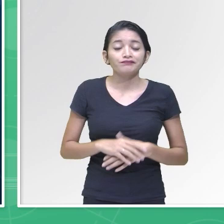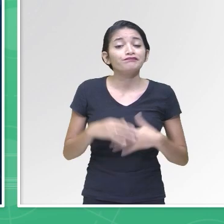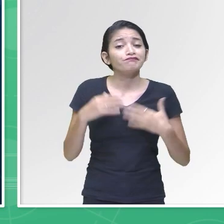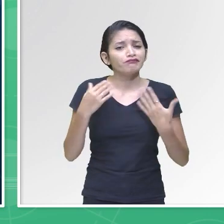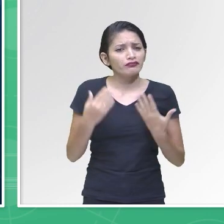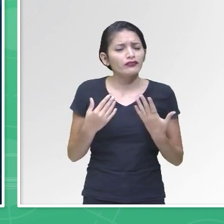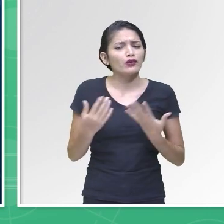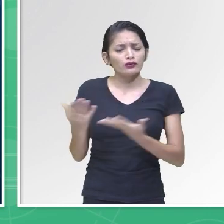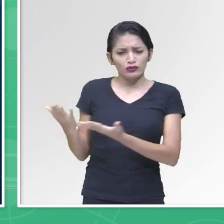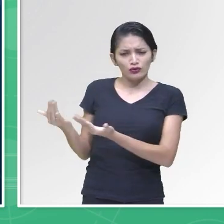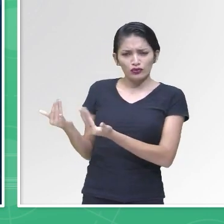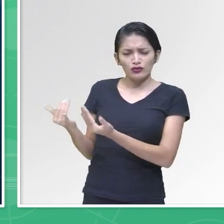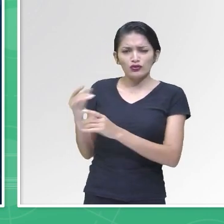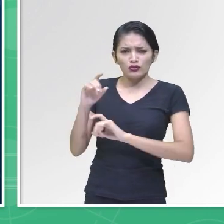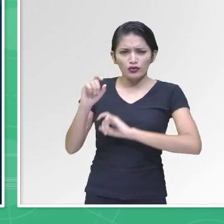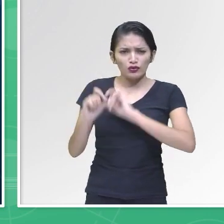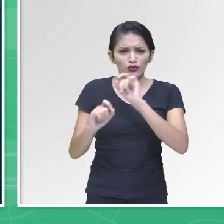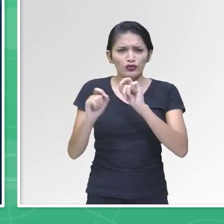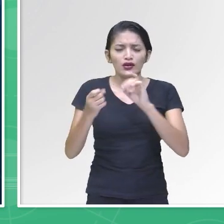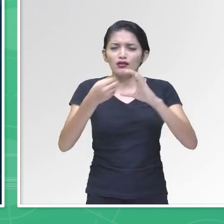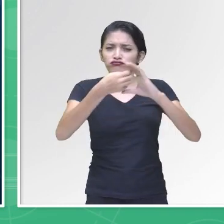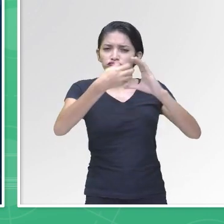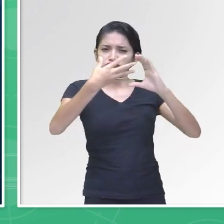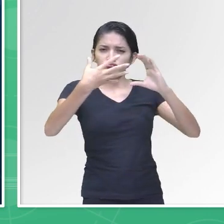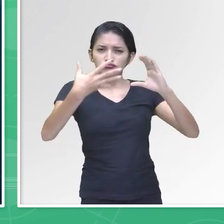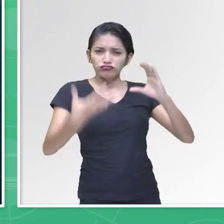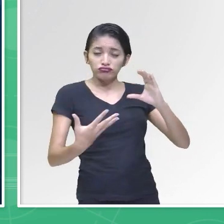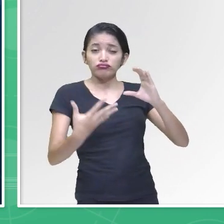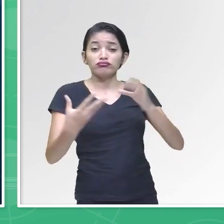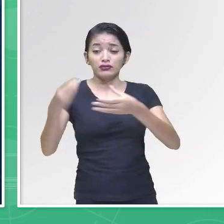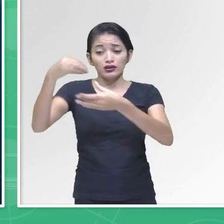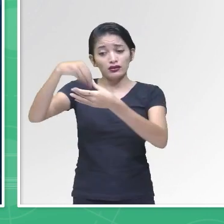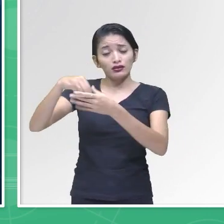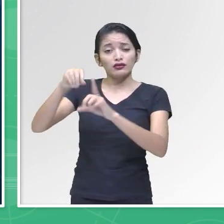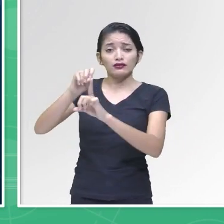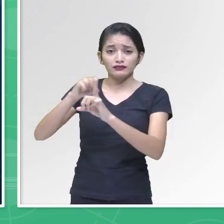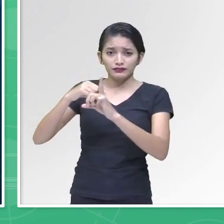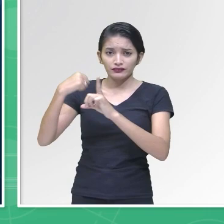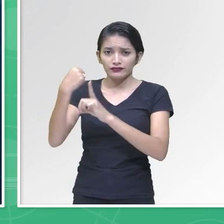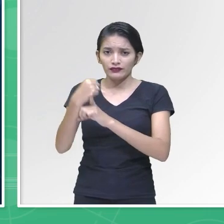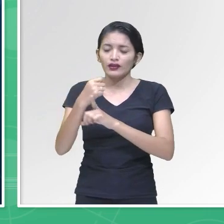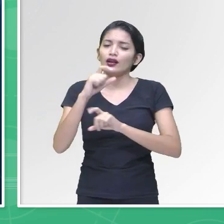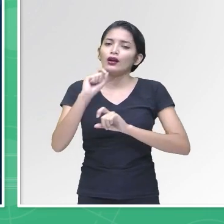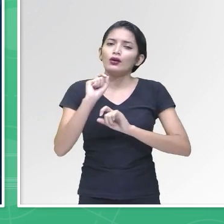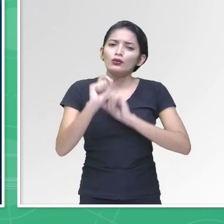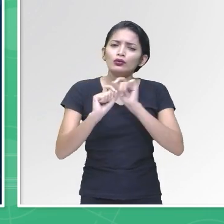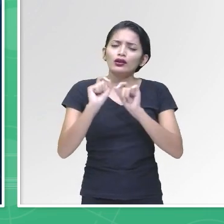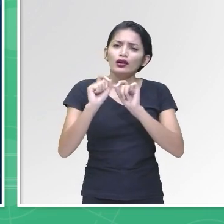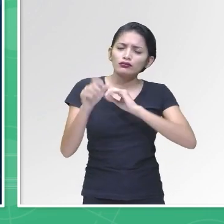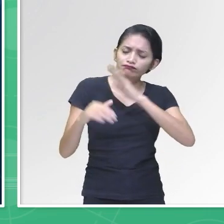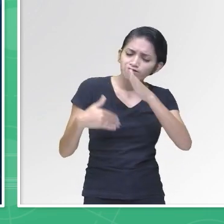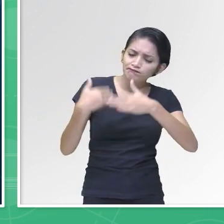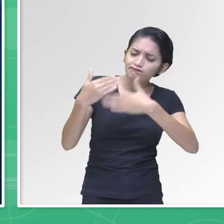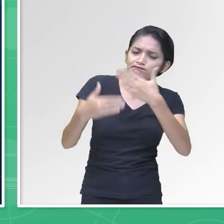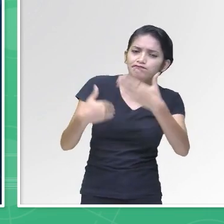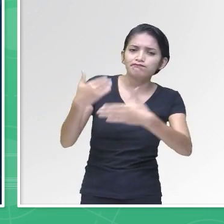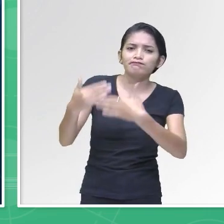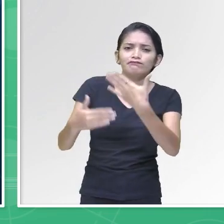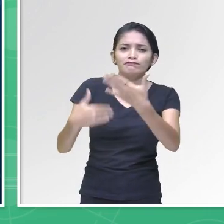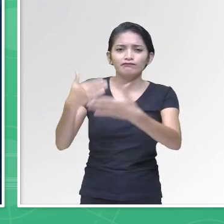Juventude é uma categoria sociológica, sim, ele é um segmento, é